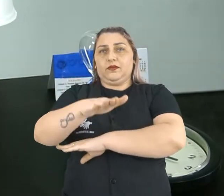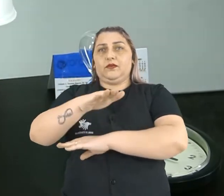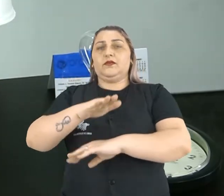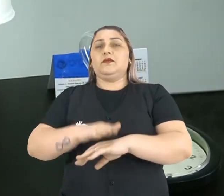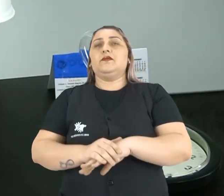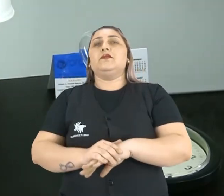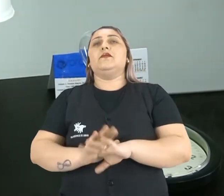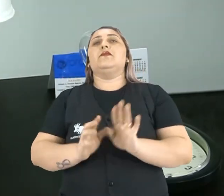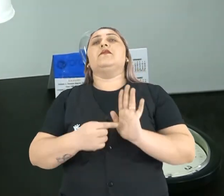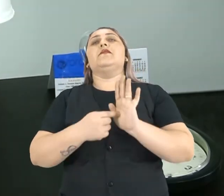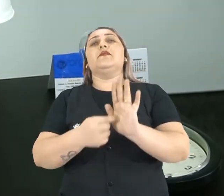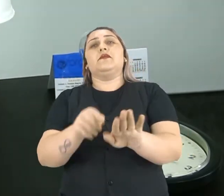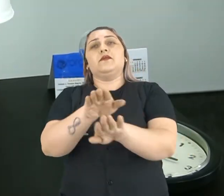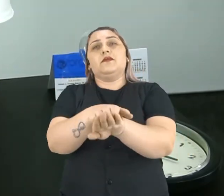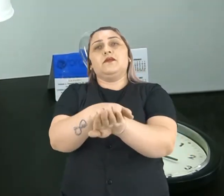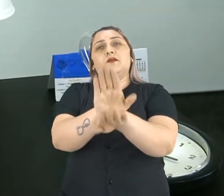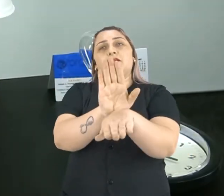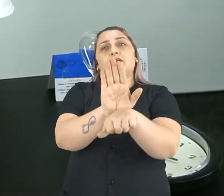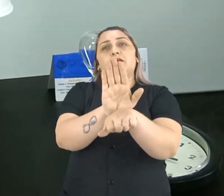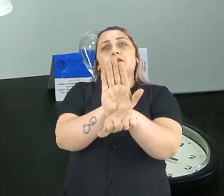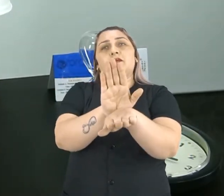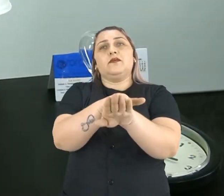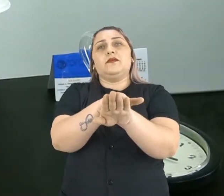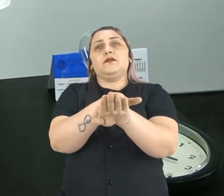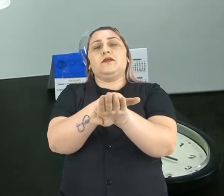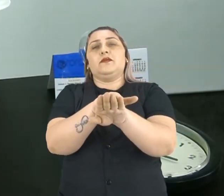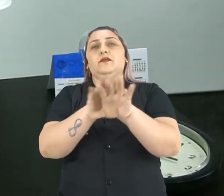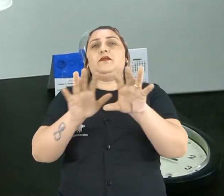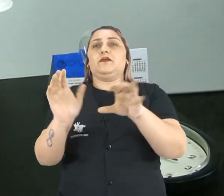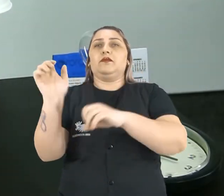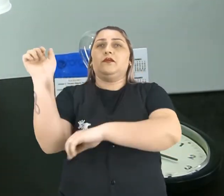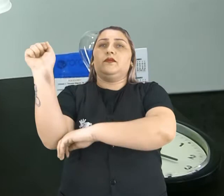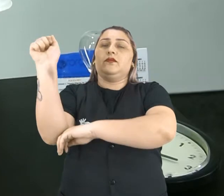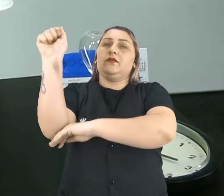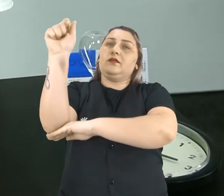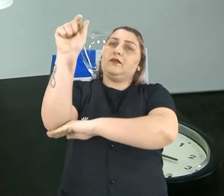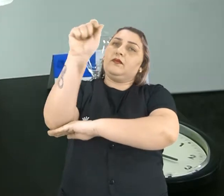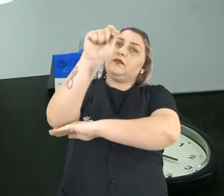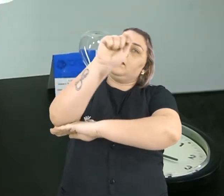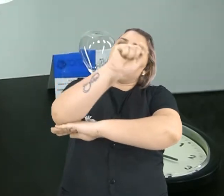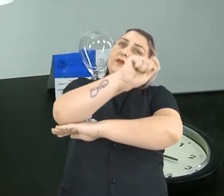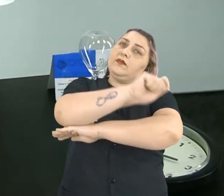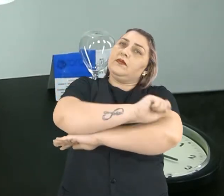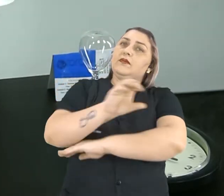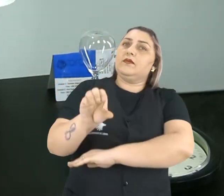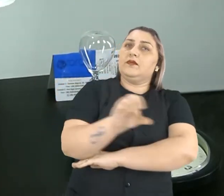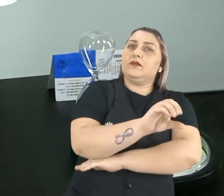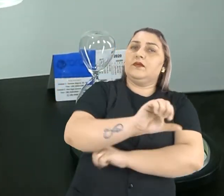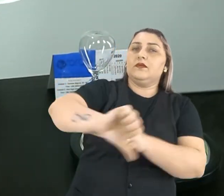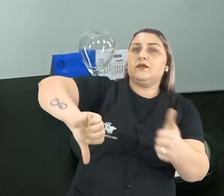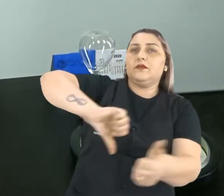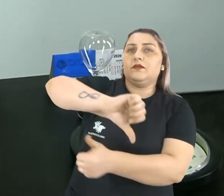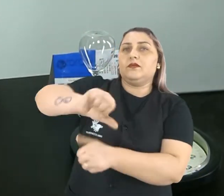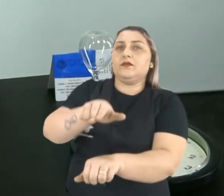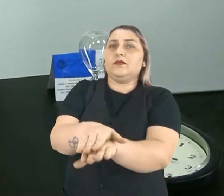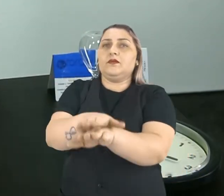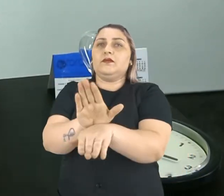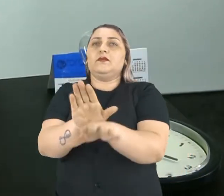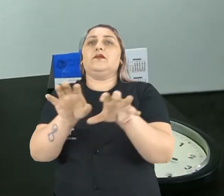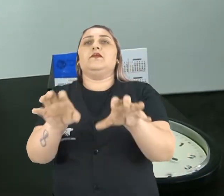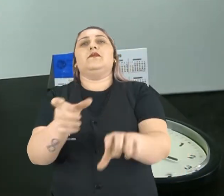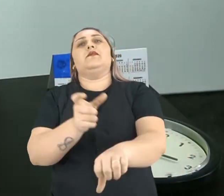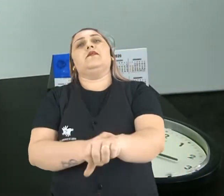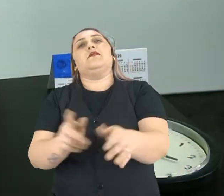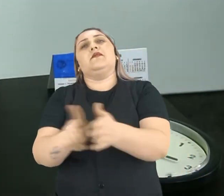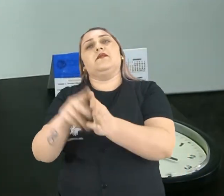não dava para aparecer a sombra, né? E aí ia se pondo para o oeste e aí a sombra ia mudando de lugar. Então, isso era o relógio